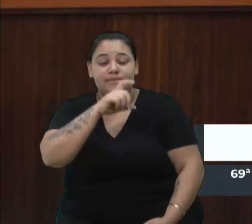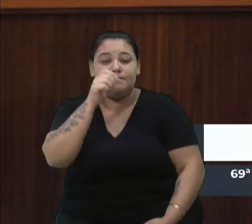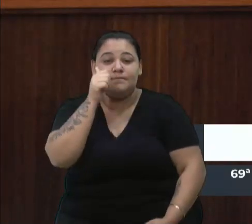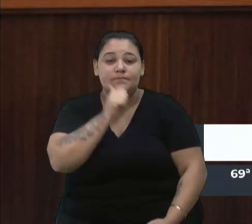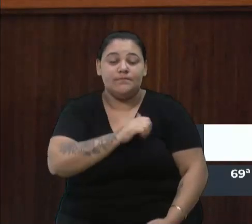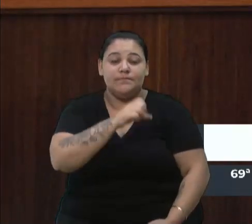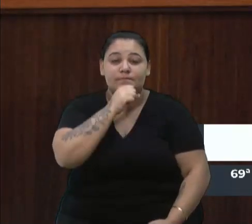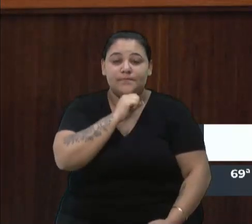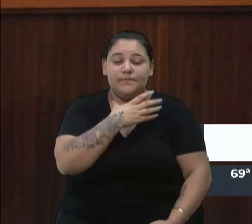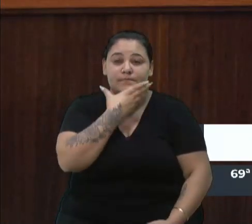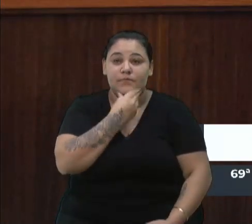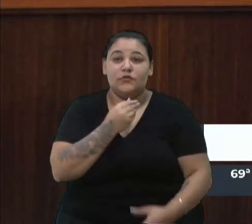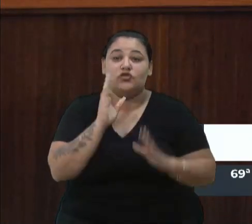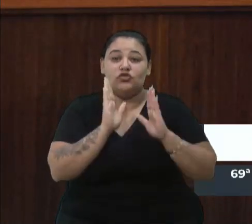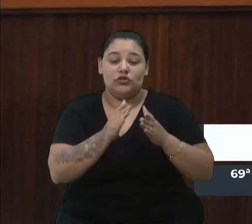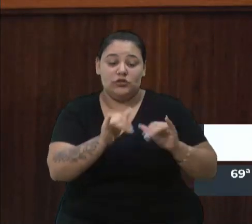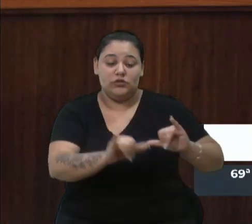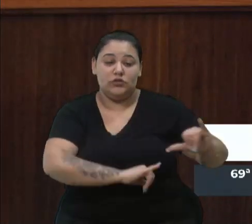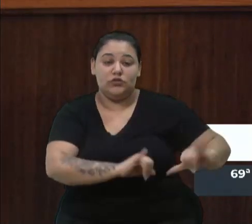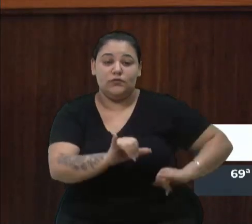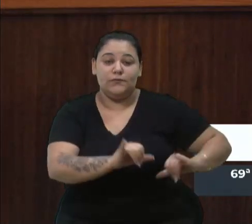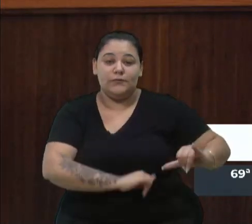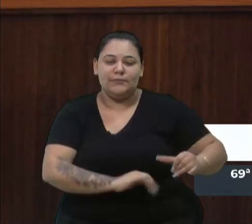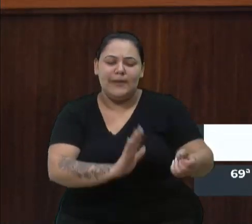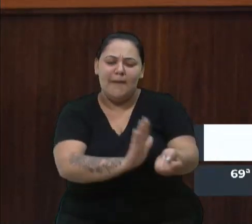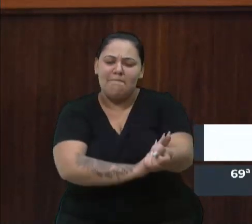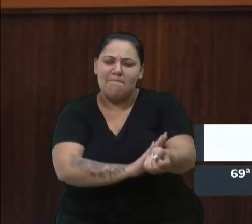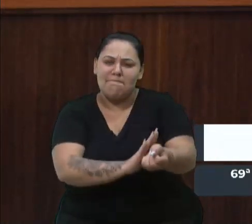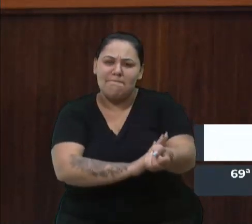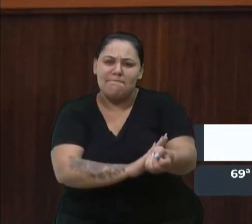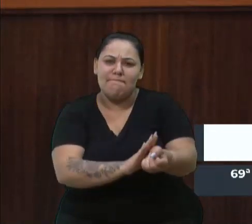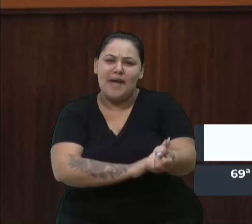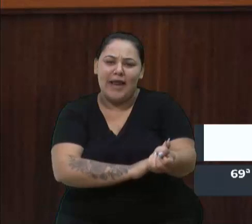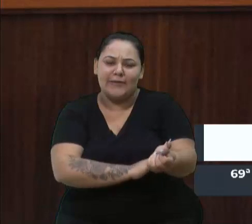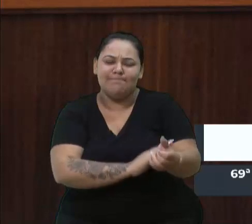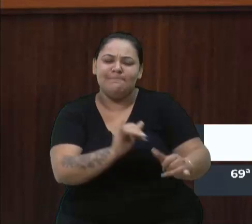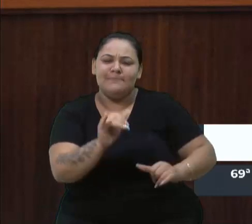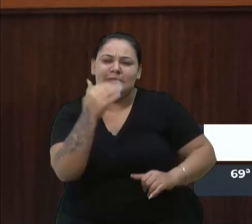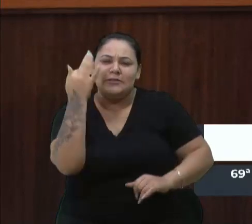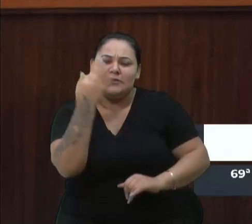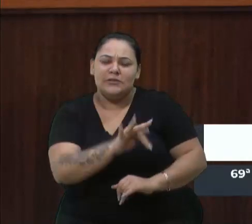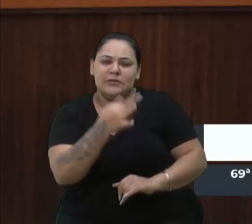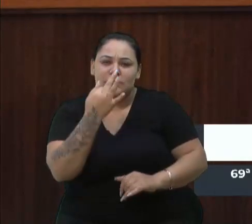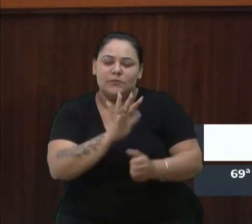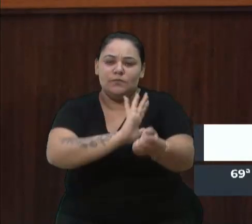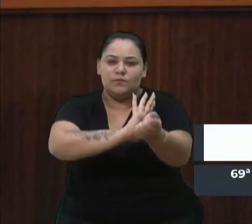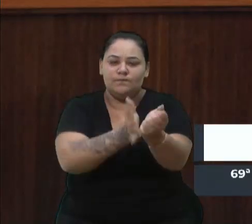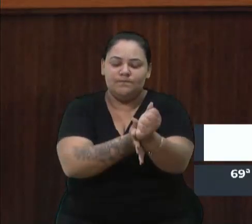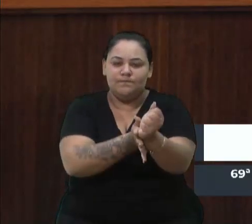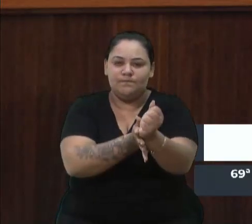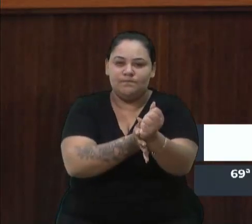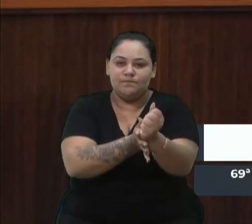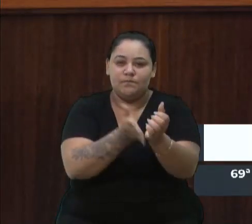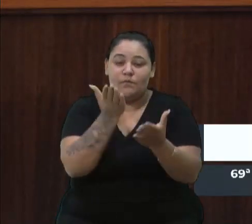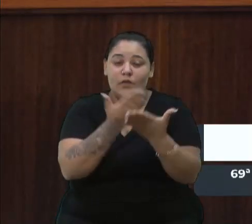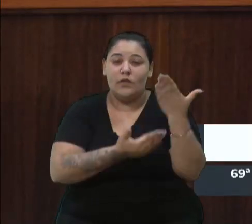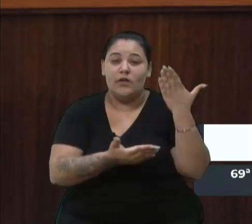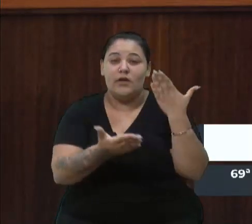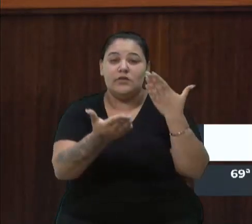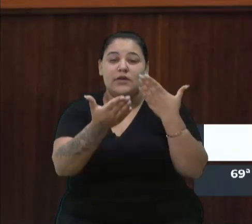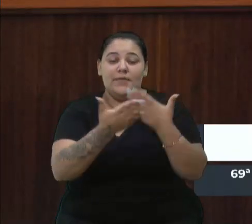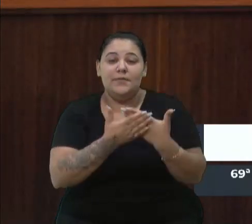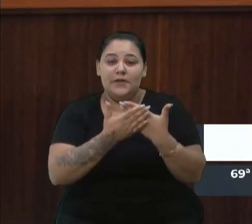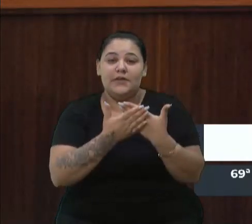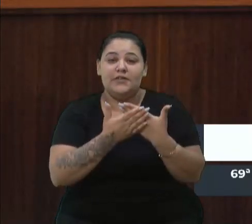sofremos na pele as mazelas do racismo e em maior escala todos os meus ancestrais